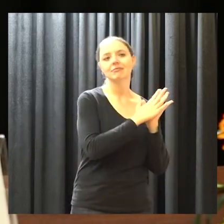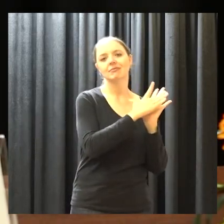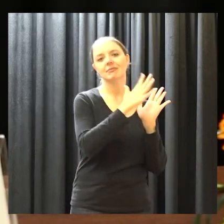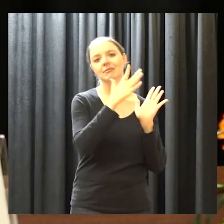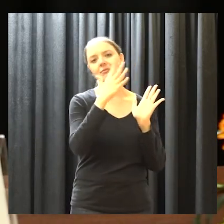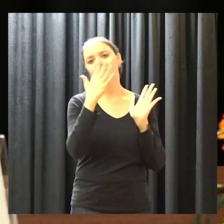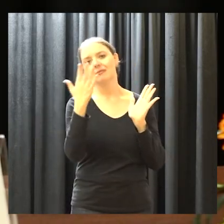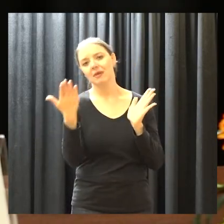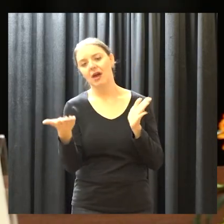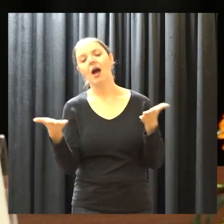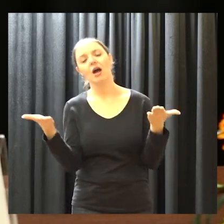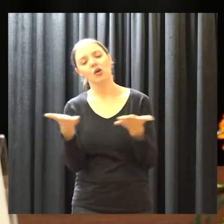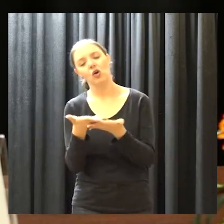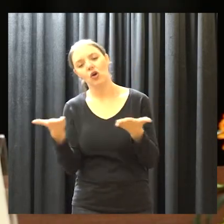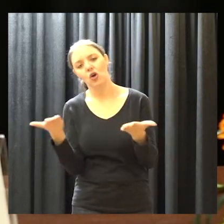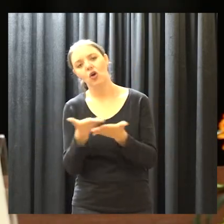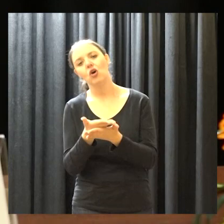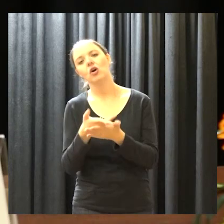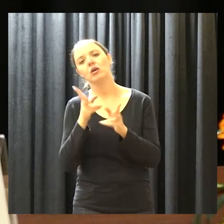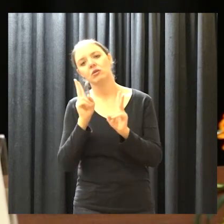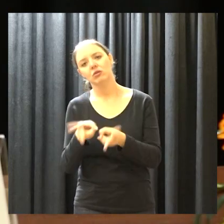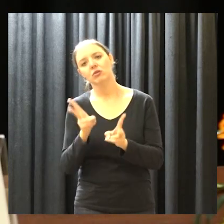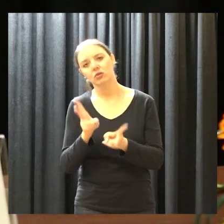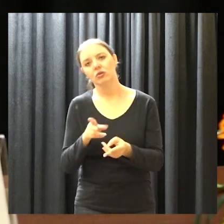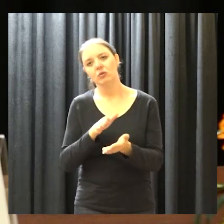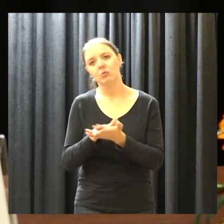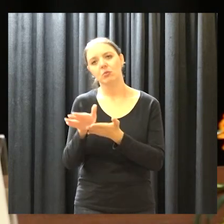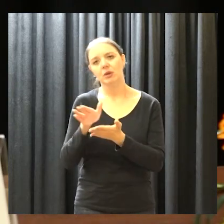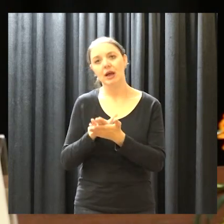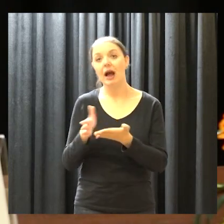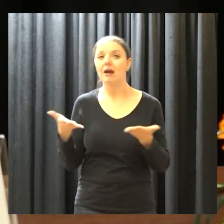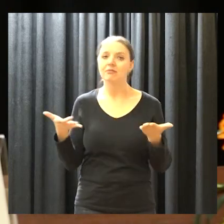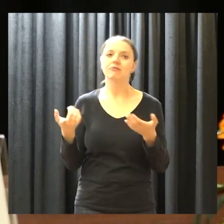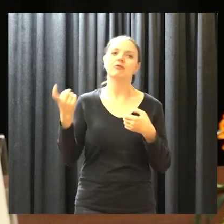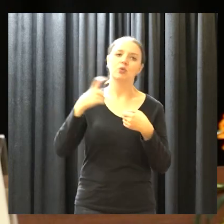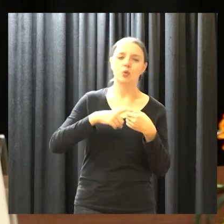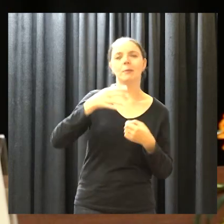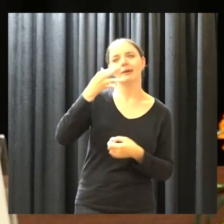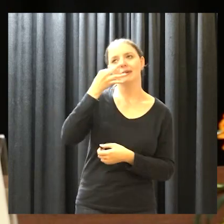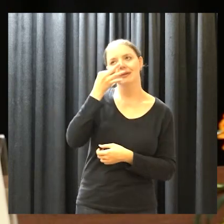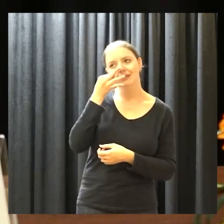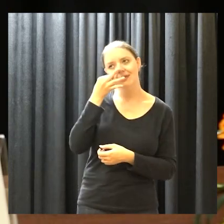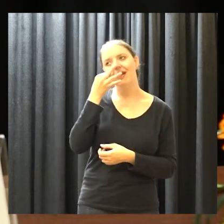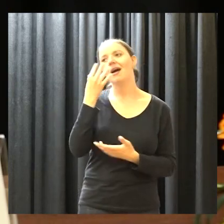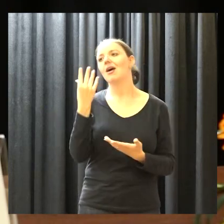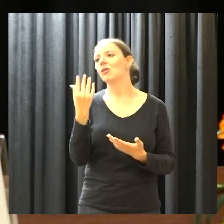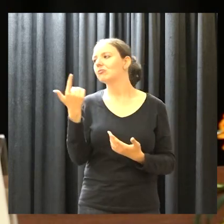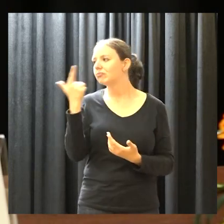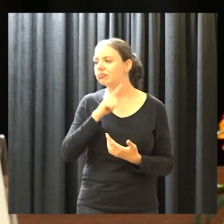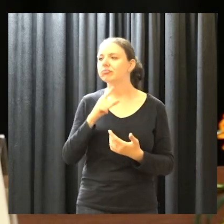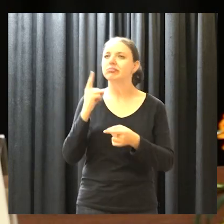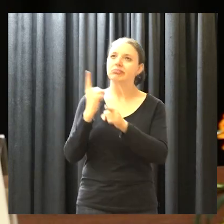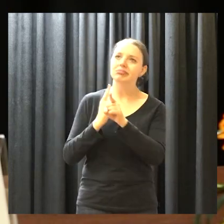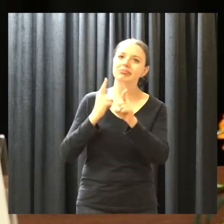que a gente ainda seguiu trabalhando nesse material, quando aí o trabalho já voltou a ser presencial e a gente passou, conseguiu se encontrar